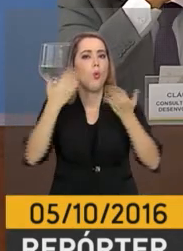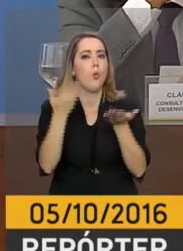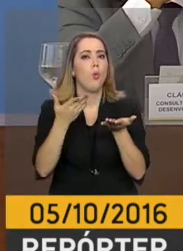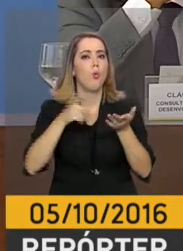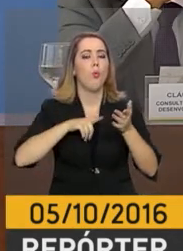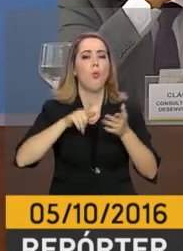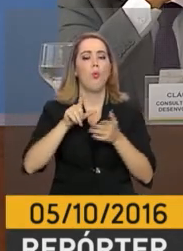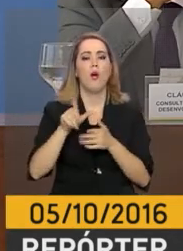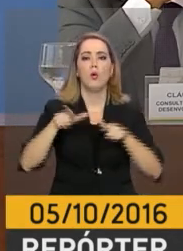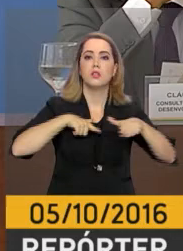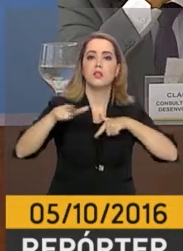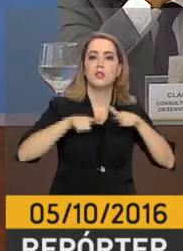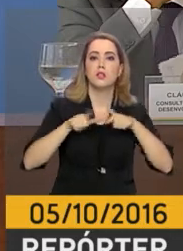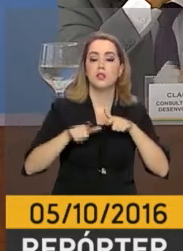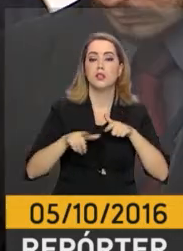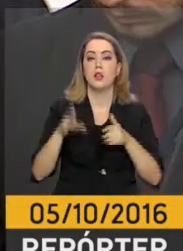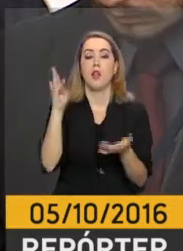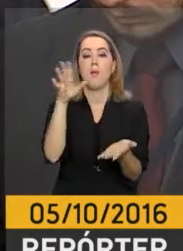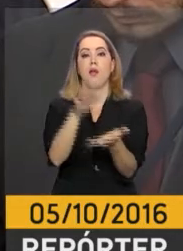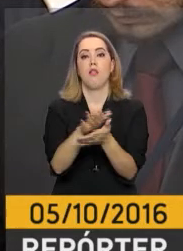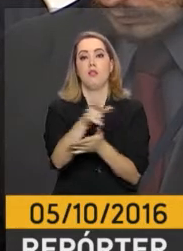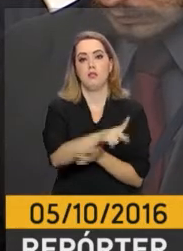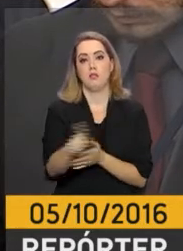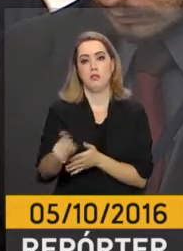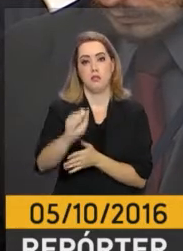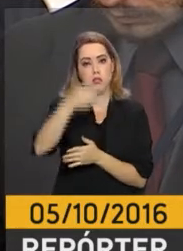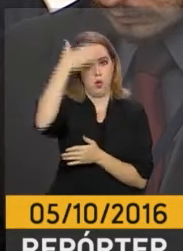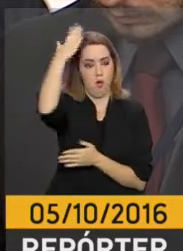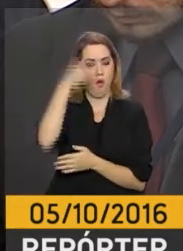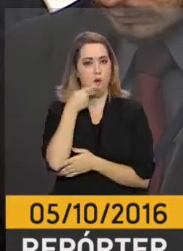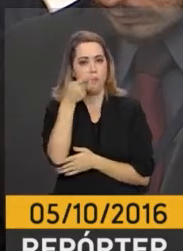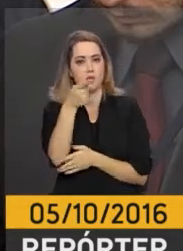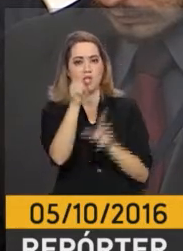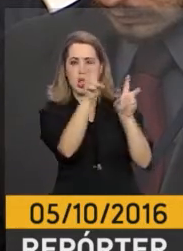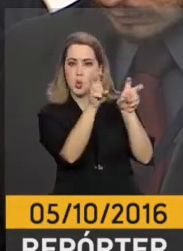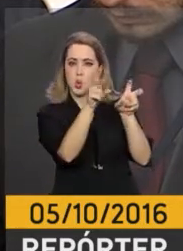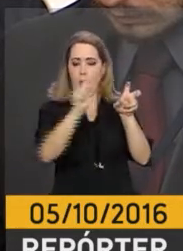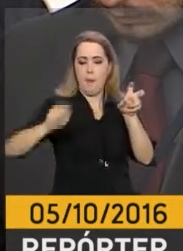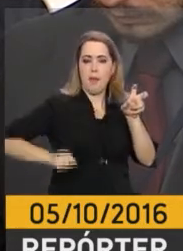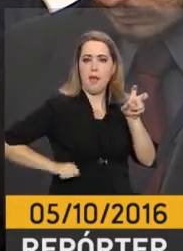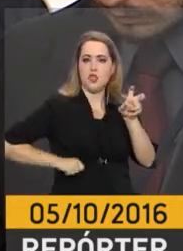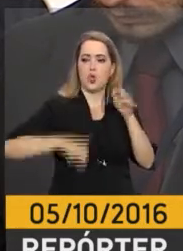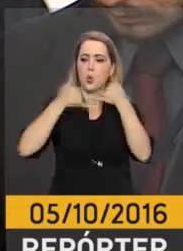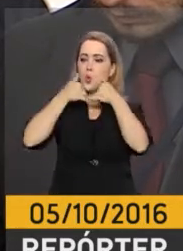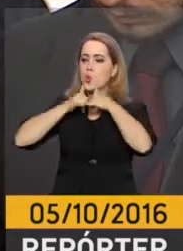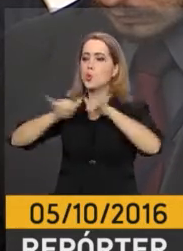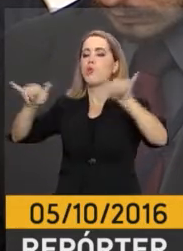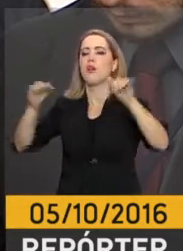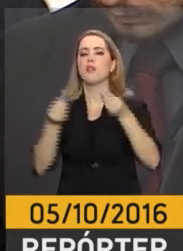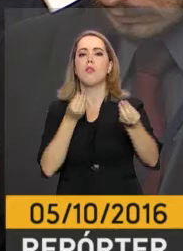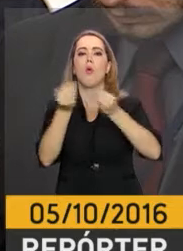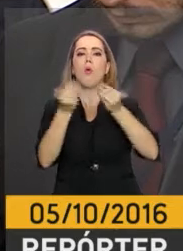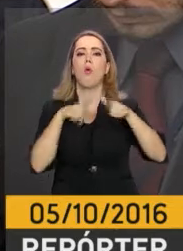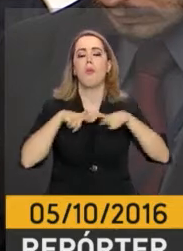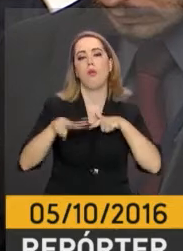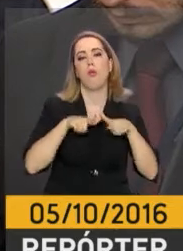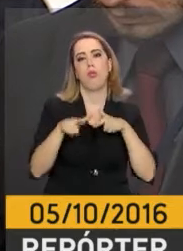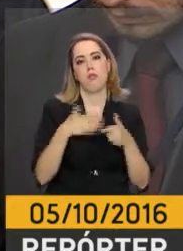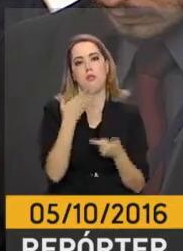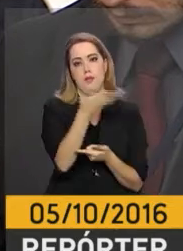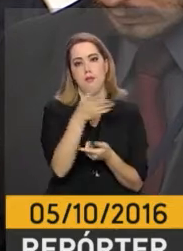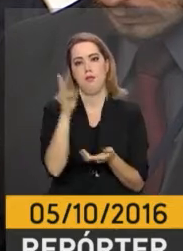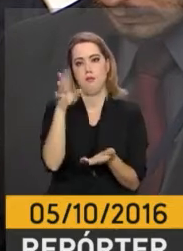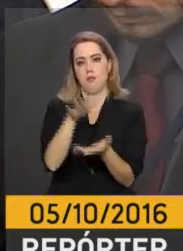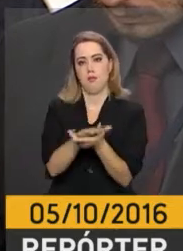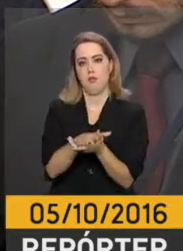da primeira dama nesse programa você chamou a vocês acham de embaixadora vai fazer a integração de que maneira que isso vai ser feito isso